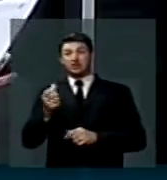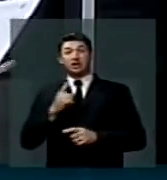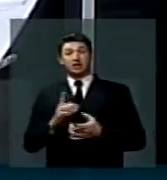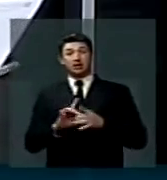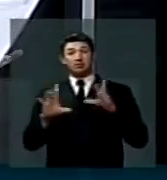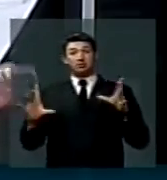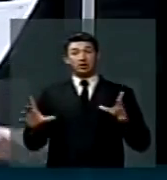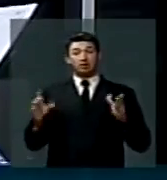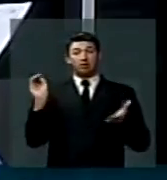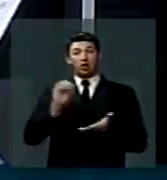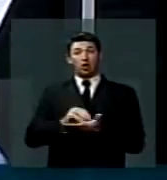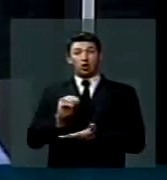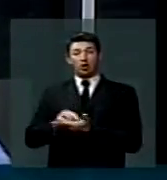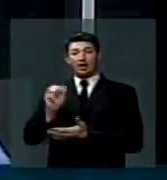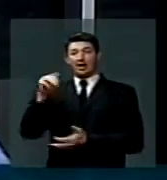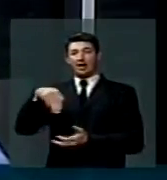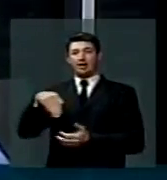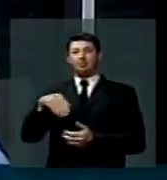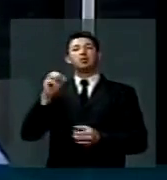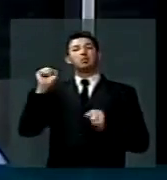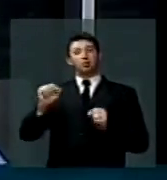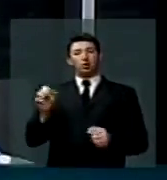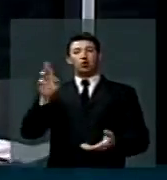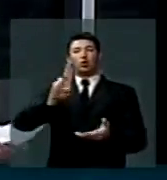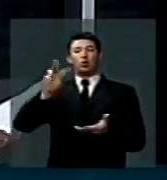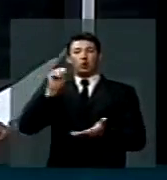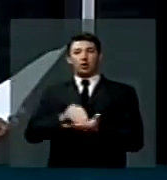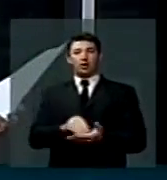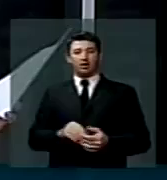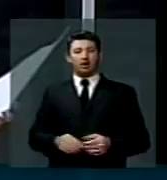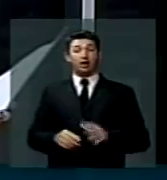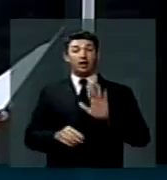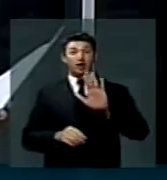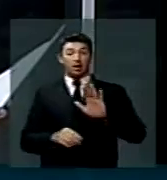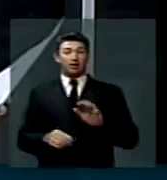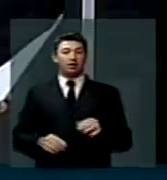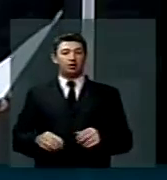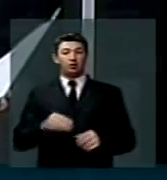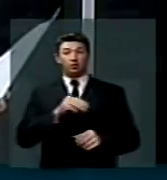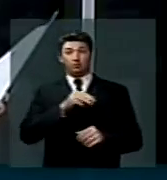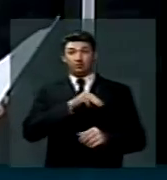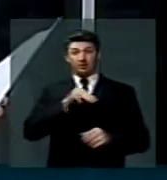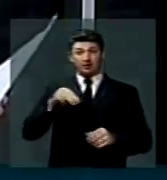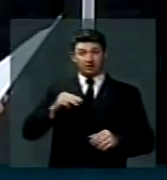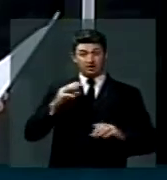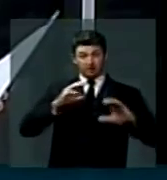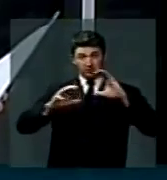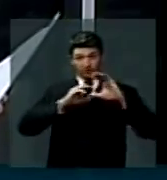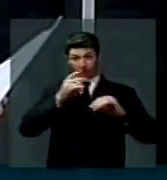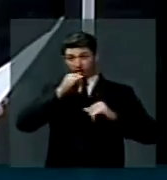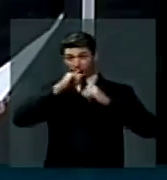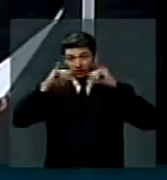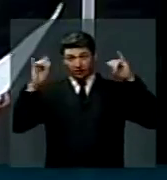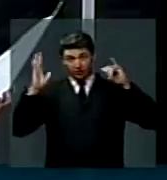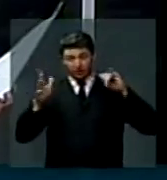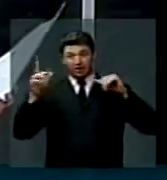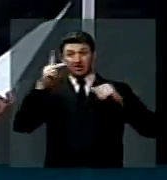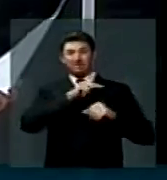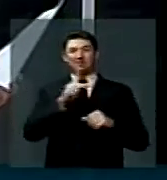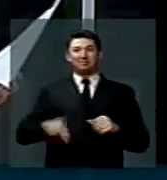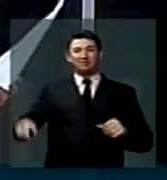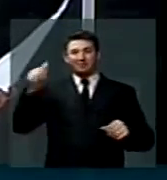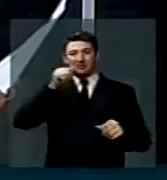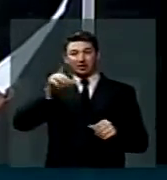para alocar emissoras AM. Pelo visto, como o próprio ministro das Comunicações anunciou, a presidente Dilma